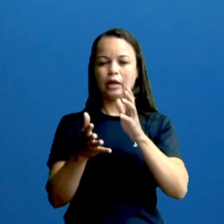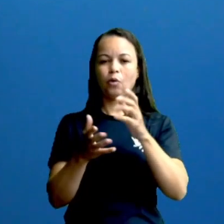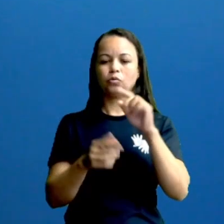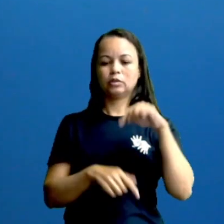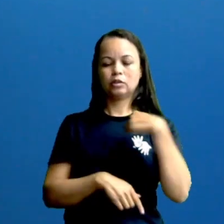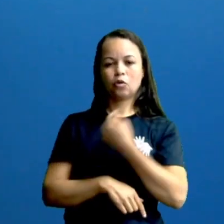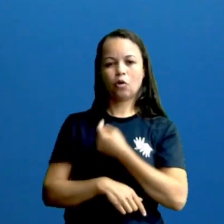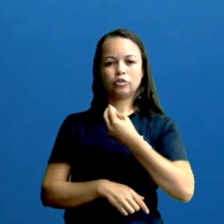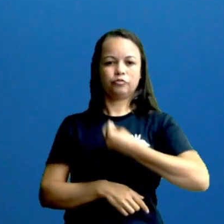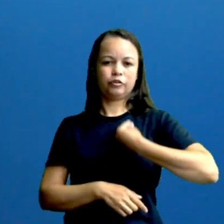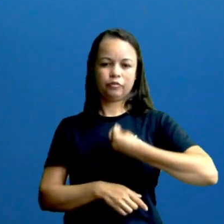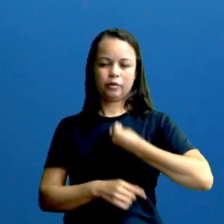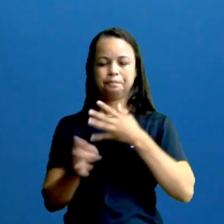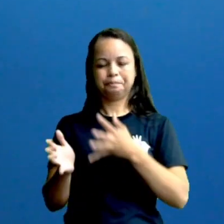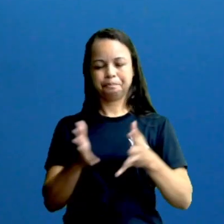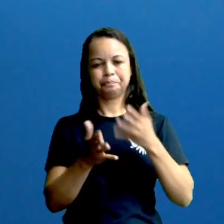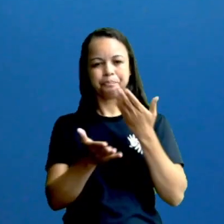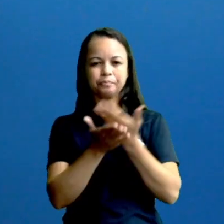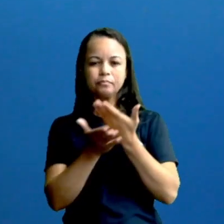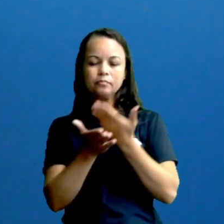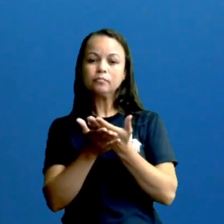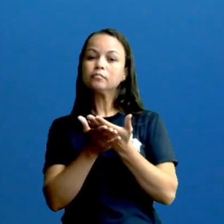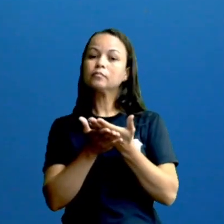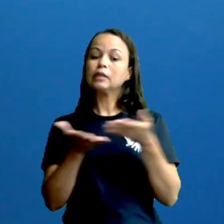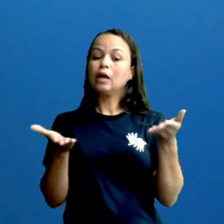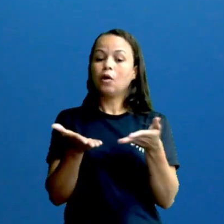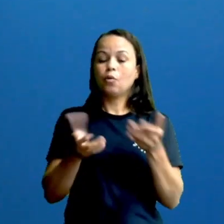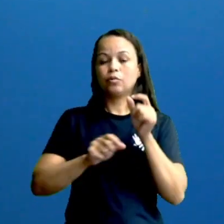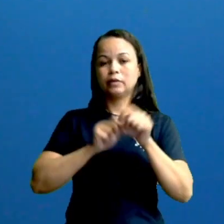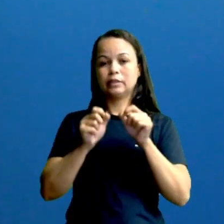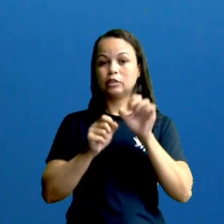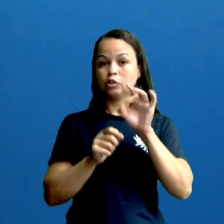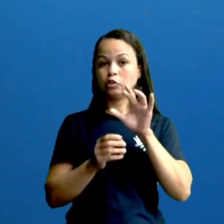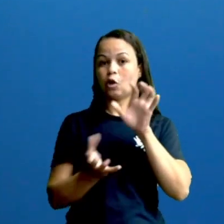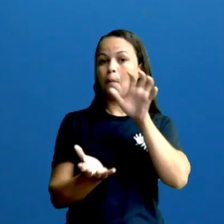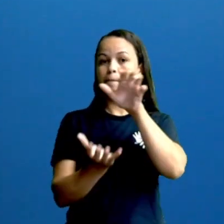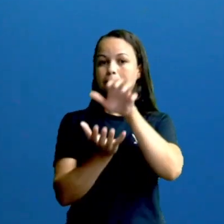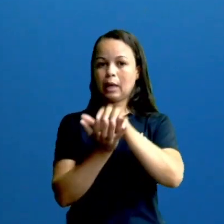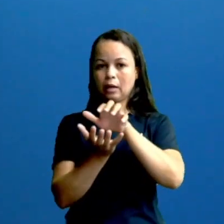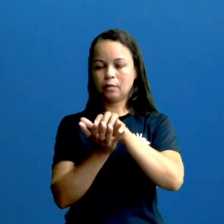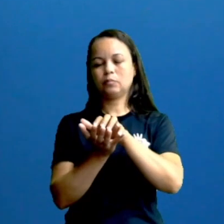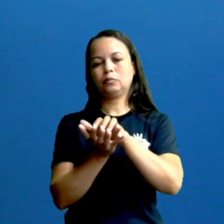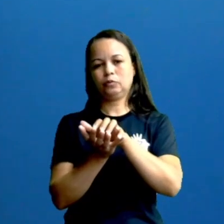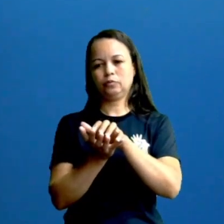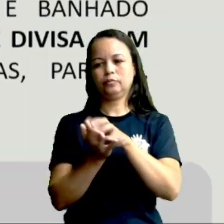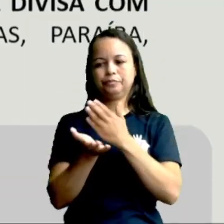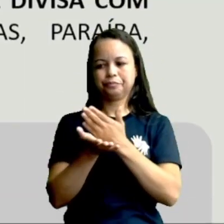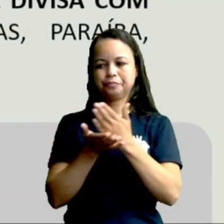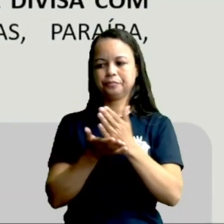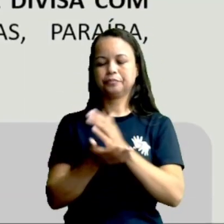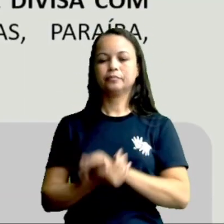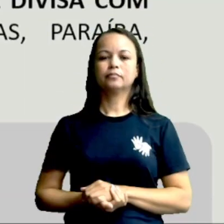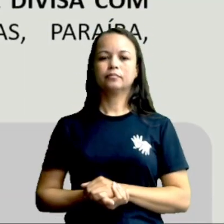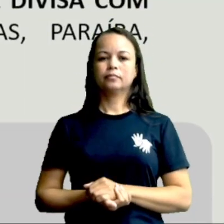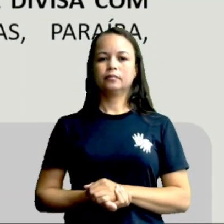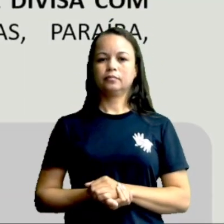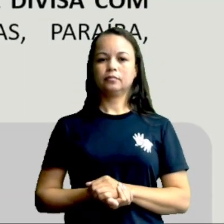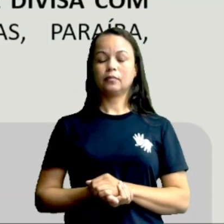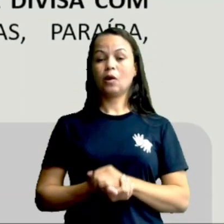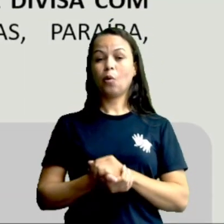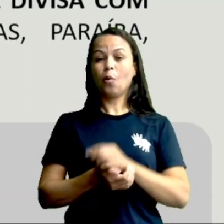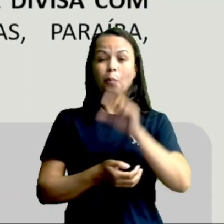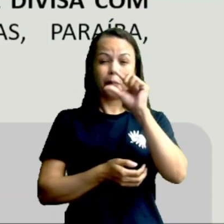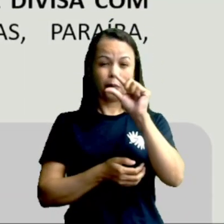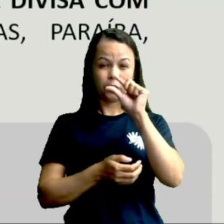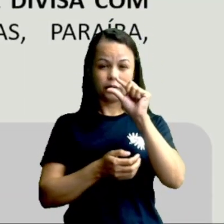mora. Tá certo? Então, nossa aula de hoje vai ser apenas sobre Pernambuco, tá? Então, vamos começar? Um